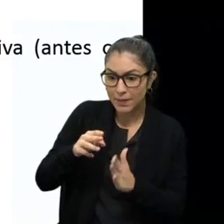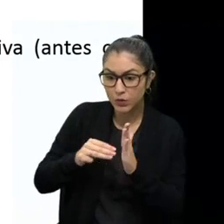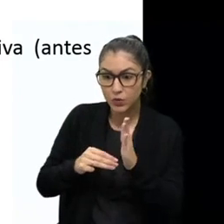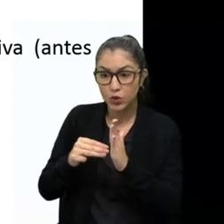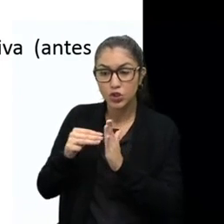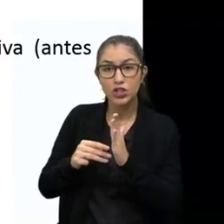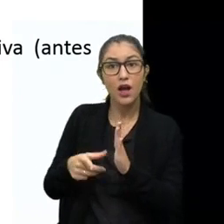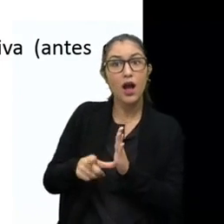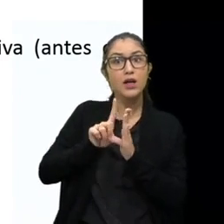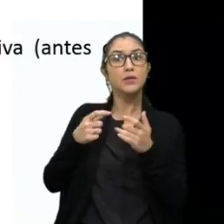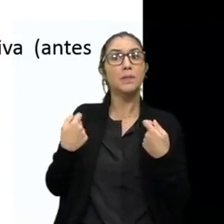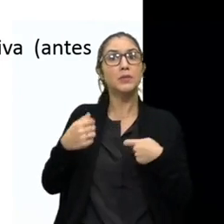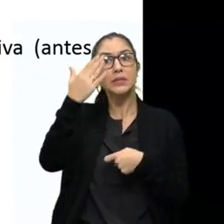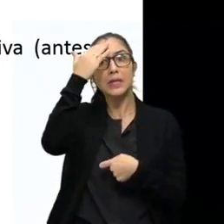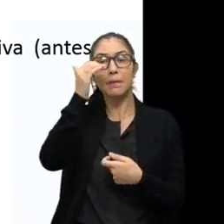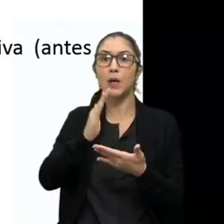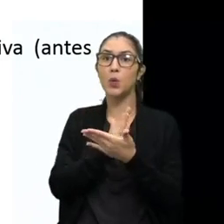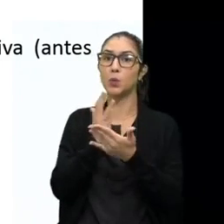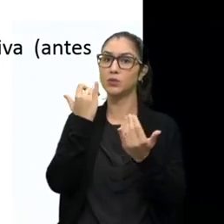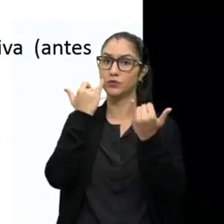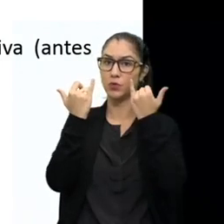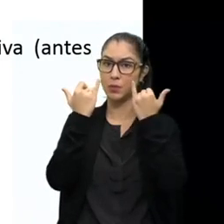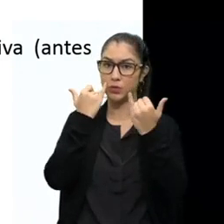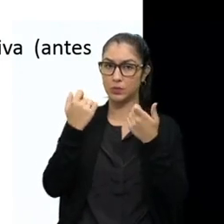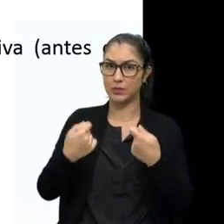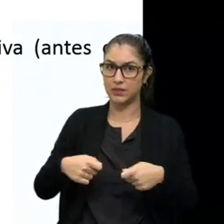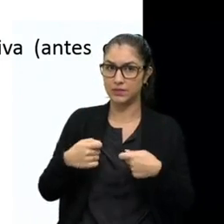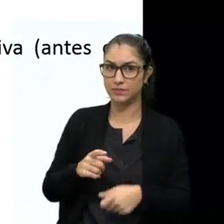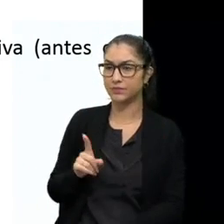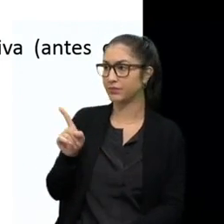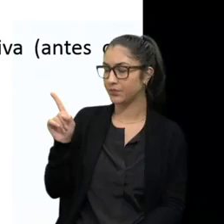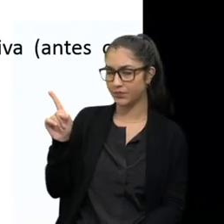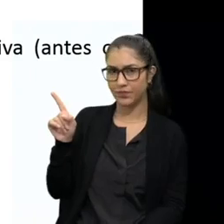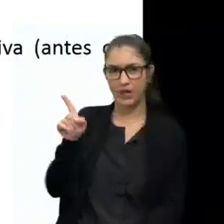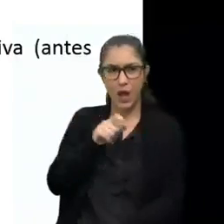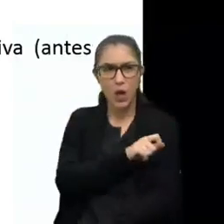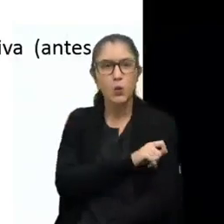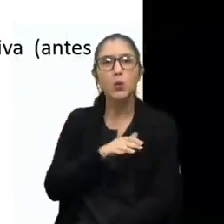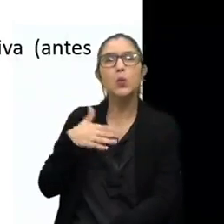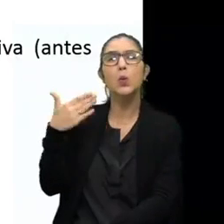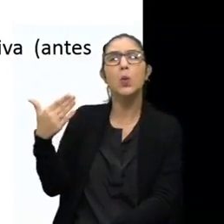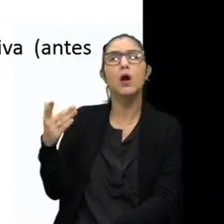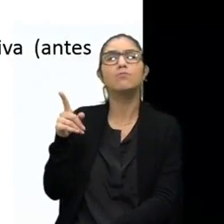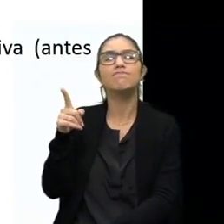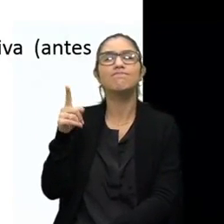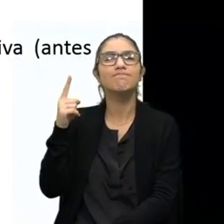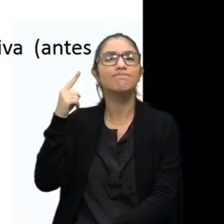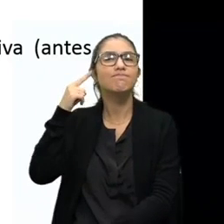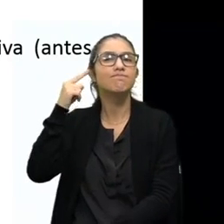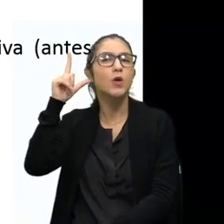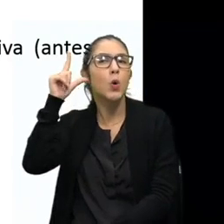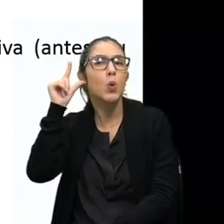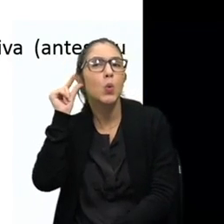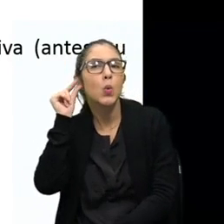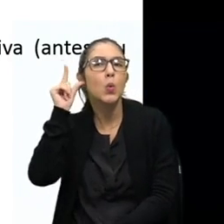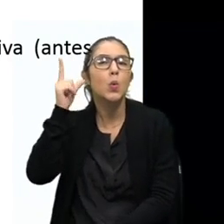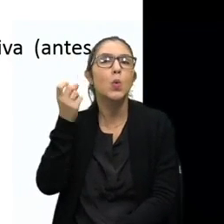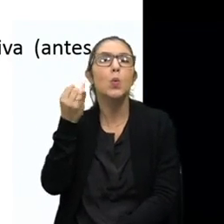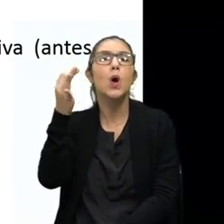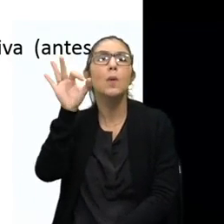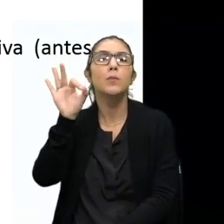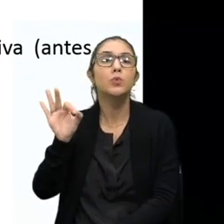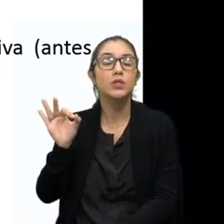eu preciso saber algumas informações. Esse meu aluno, qual o grau de perda auditiva dele através